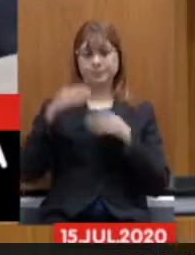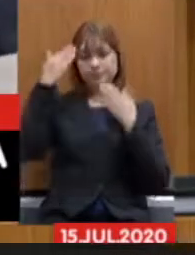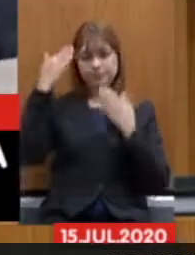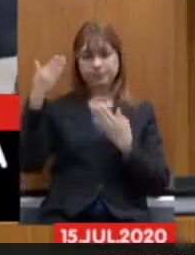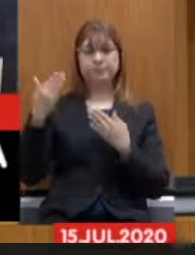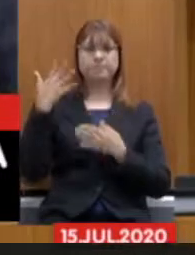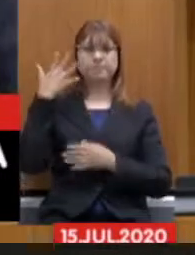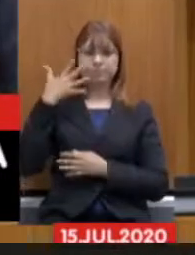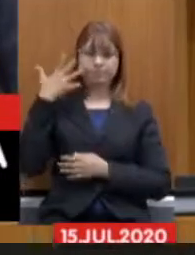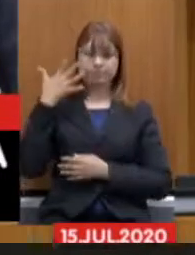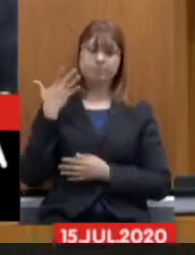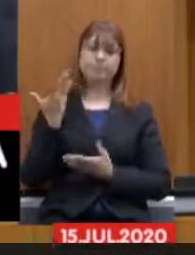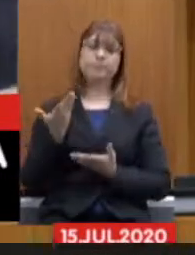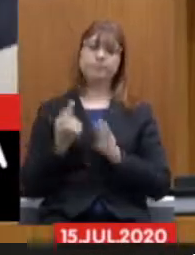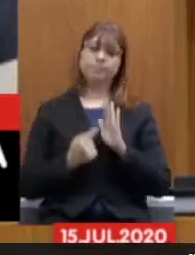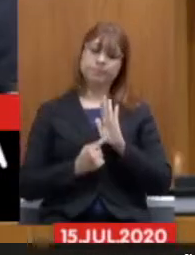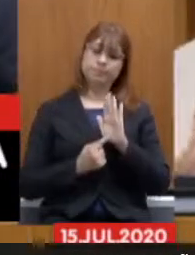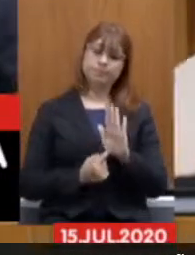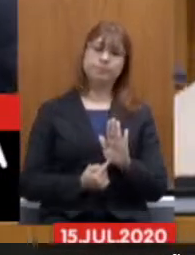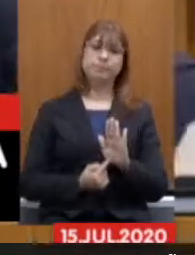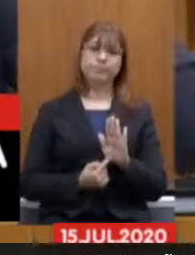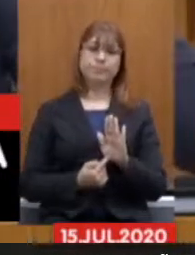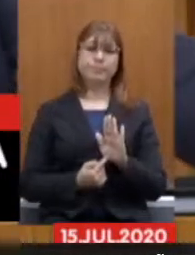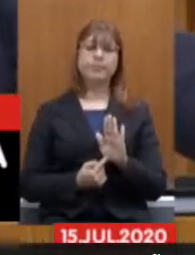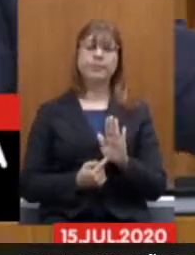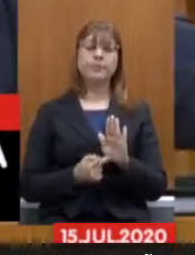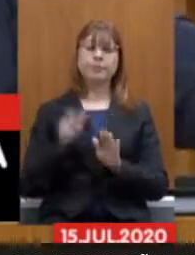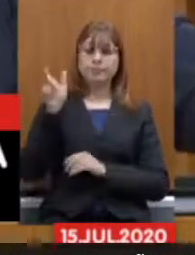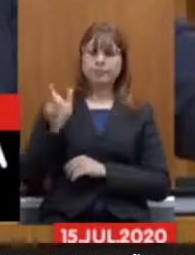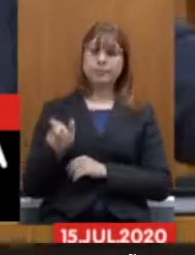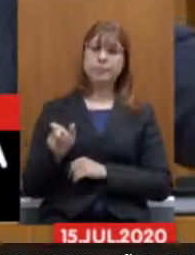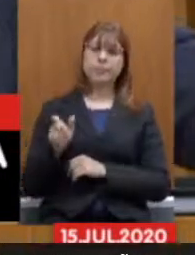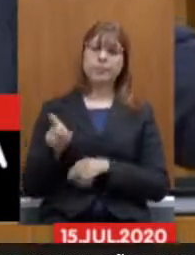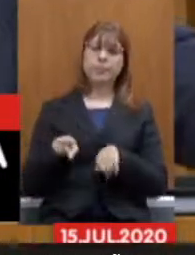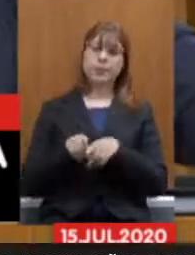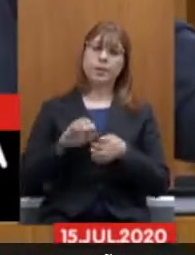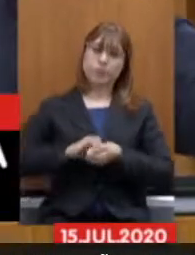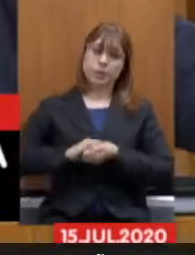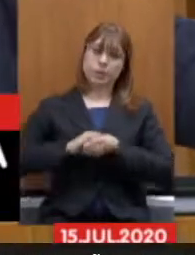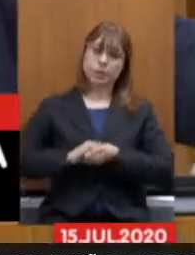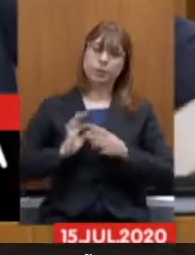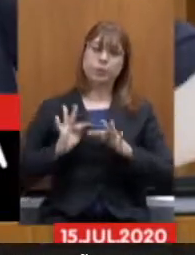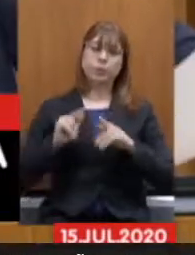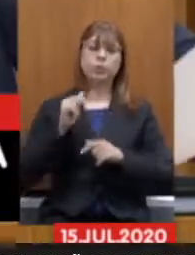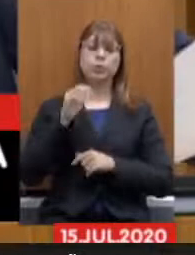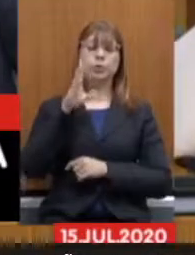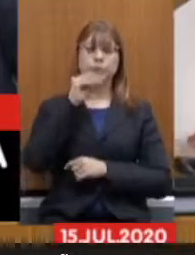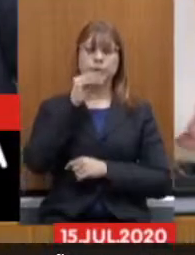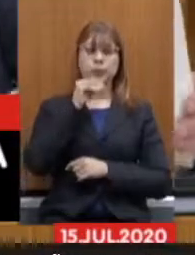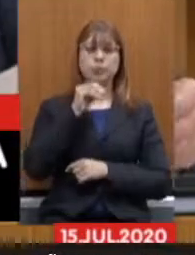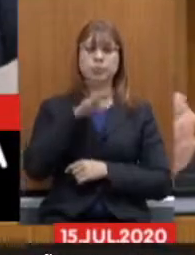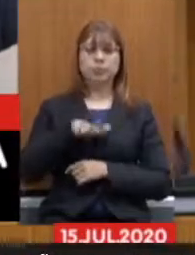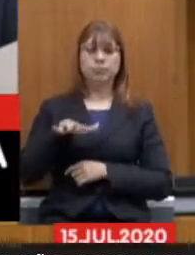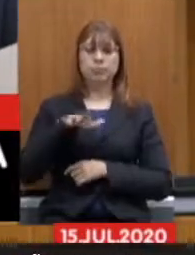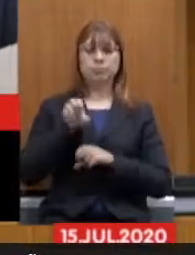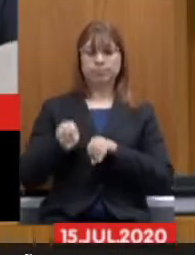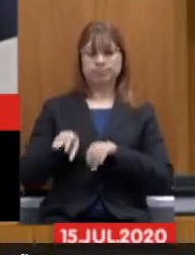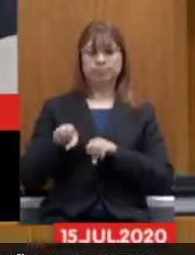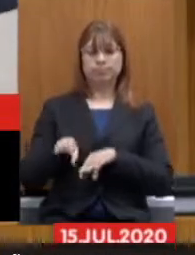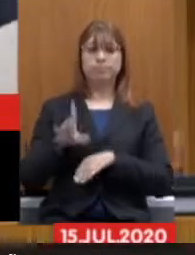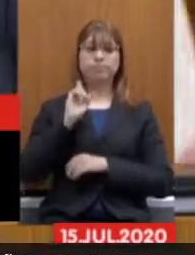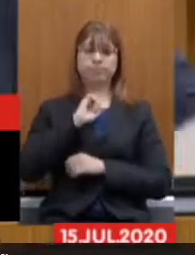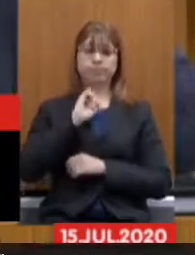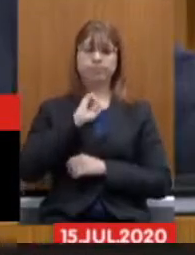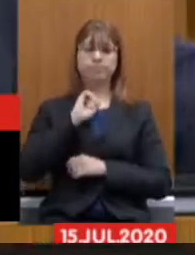pela fala pela exposição pela expressão e na sua pessoa os nossos cumprimentos a todos os trabalhadores da educação de